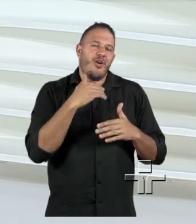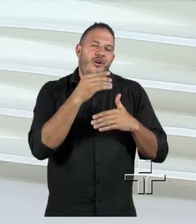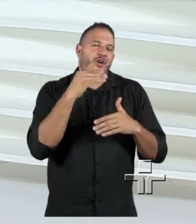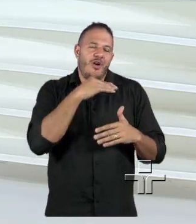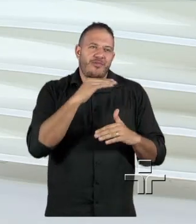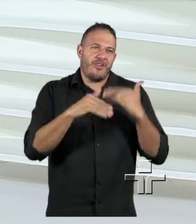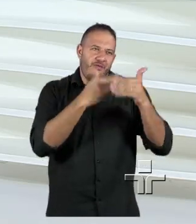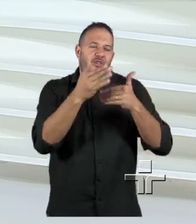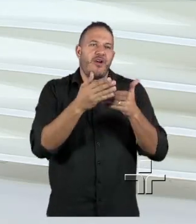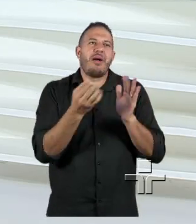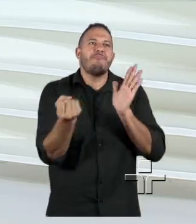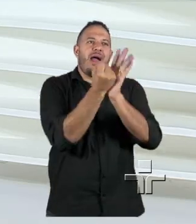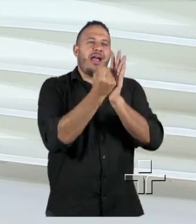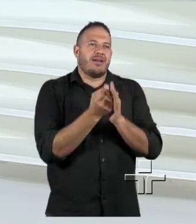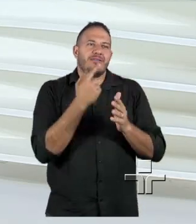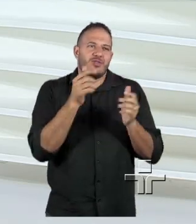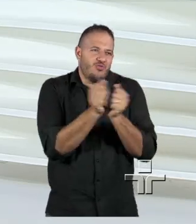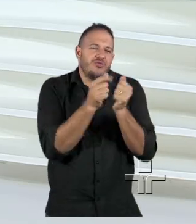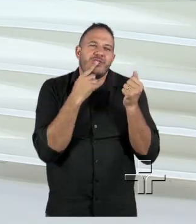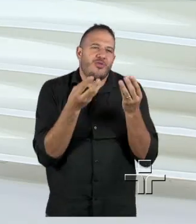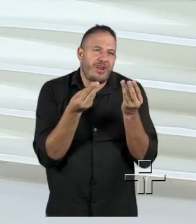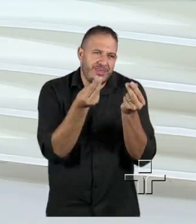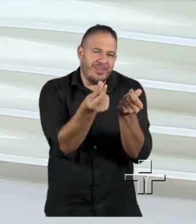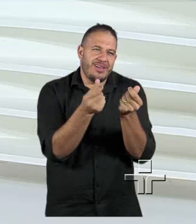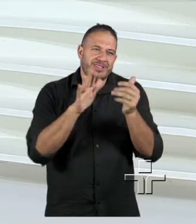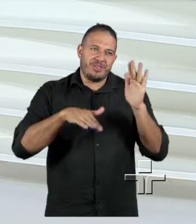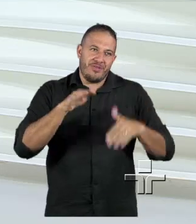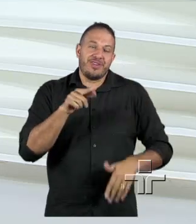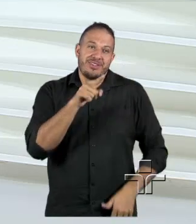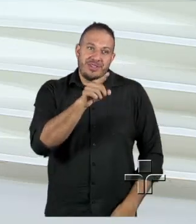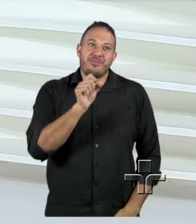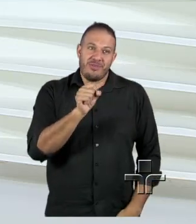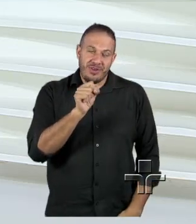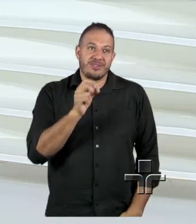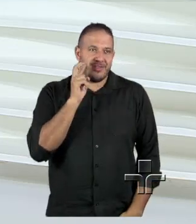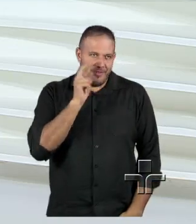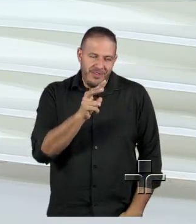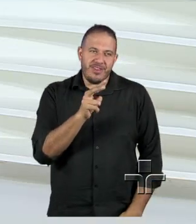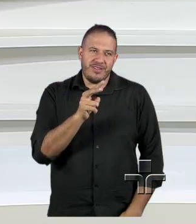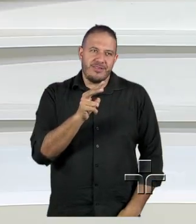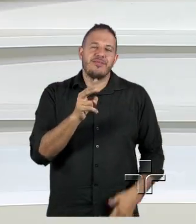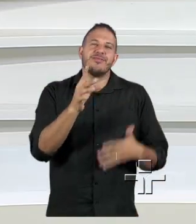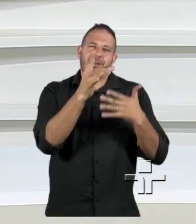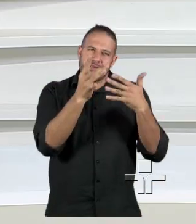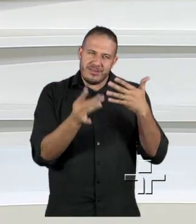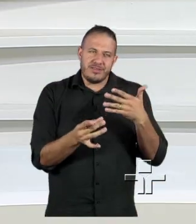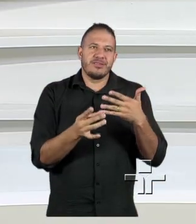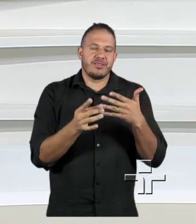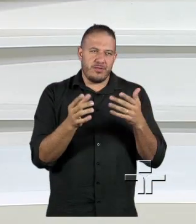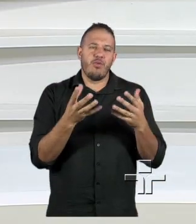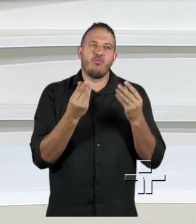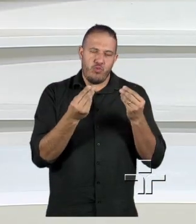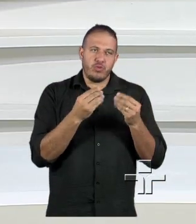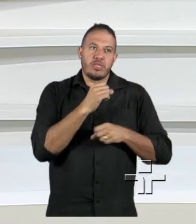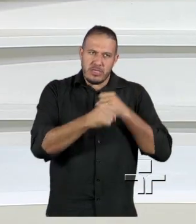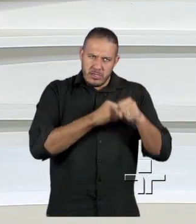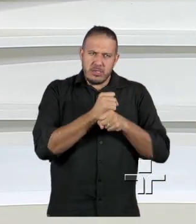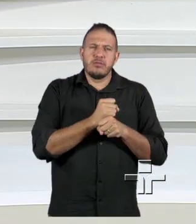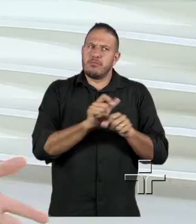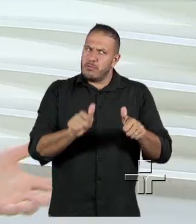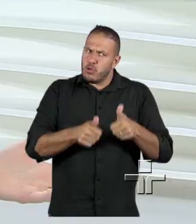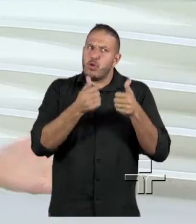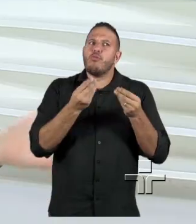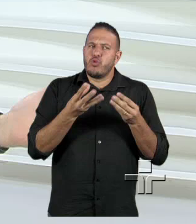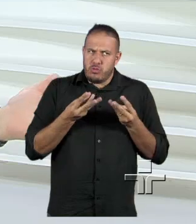com qualidade. Talvez você possa até discorrer sobre isso. A gente evoluiu demais nesses últimos anos a qualidade dos